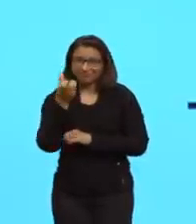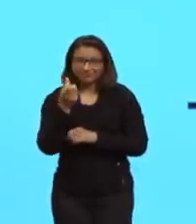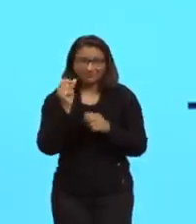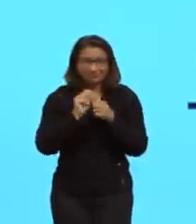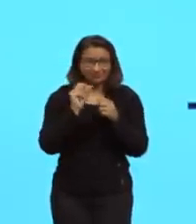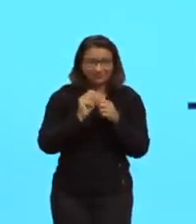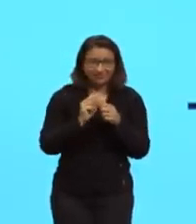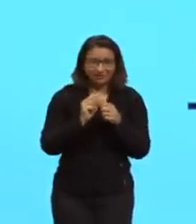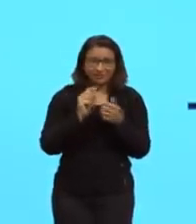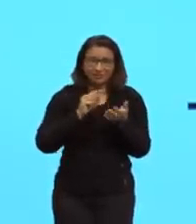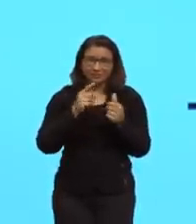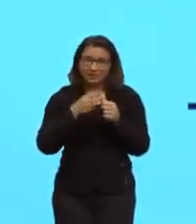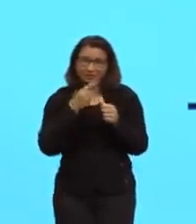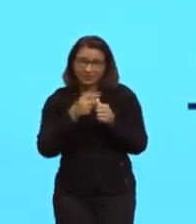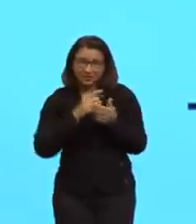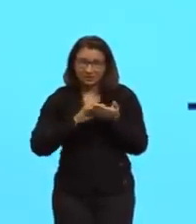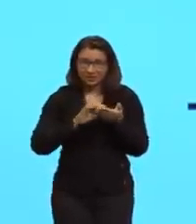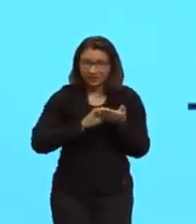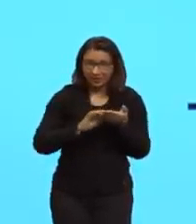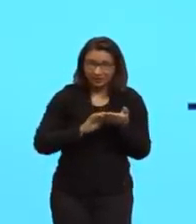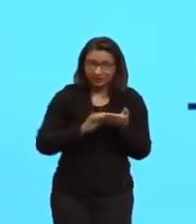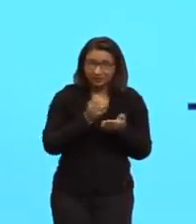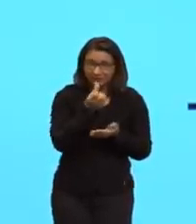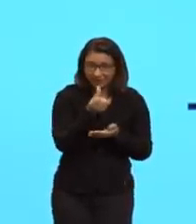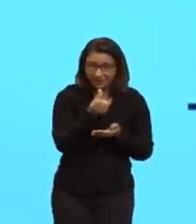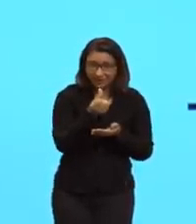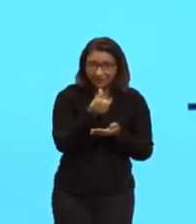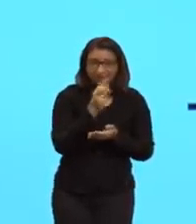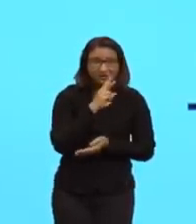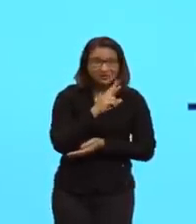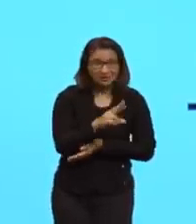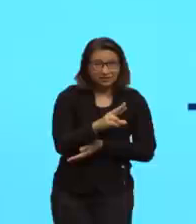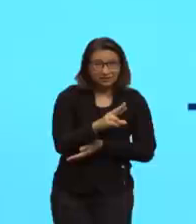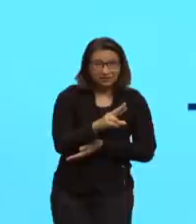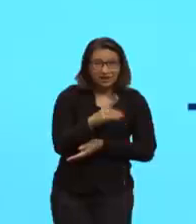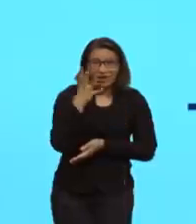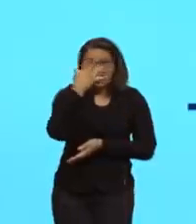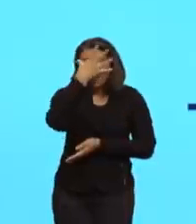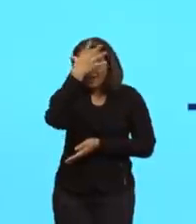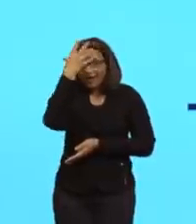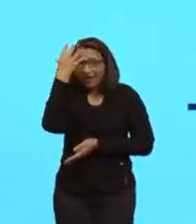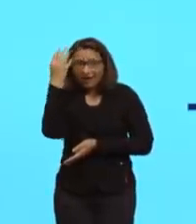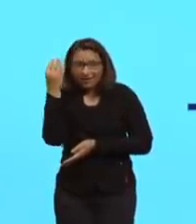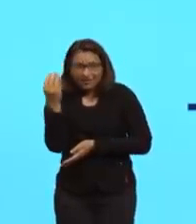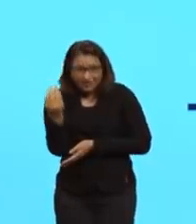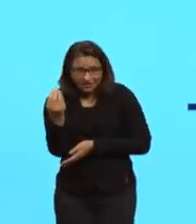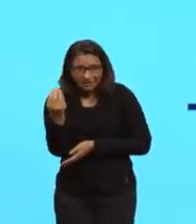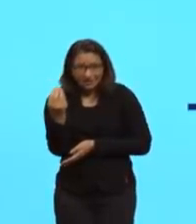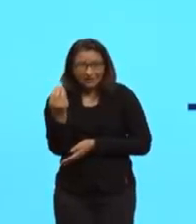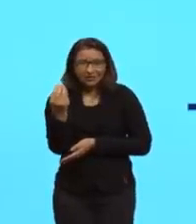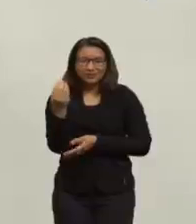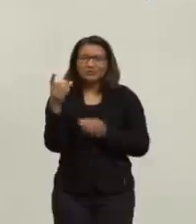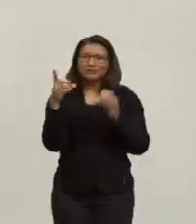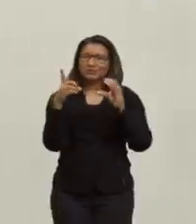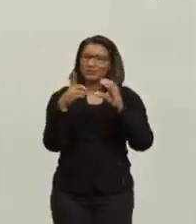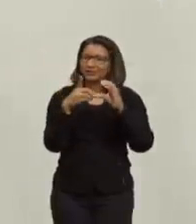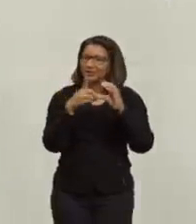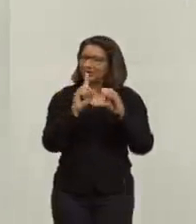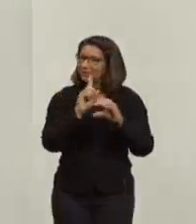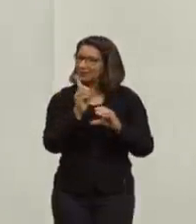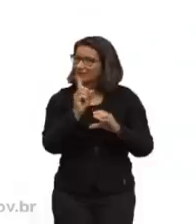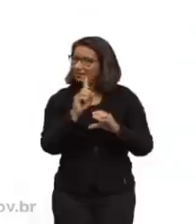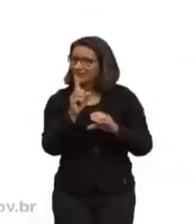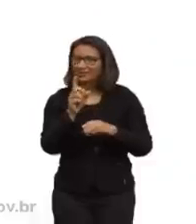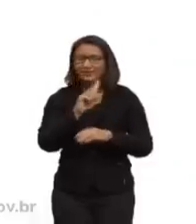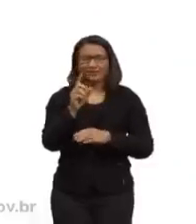fez o primeiro cálculo, esqueceu que não era diâmetro que estava pedindo, esqueceu que não era base